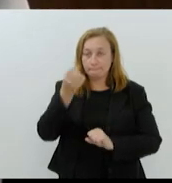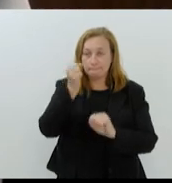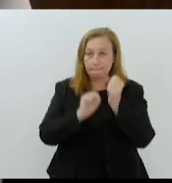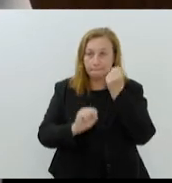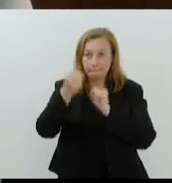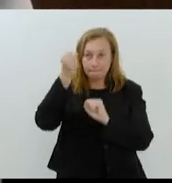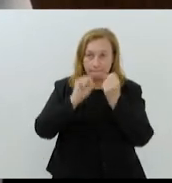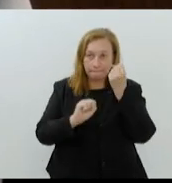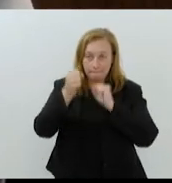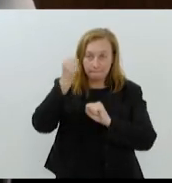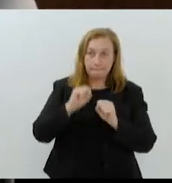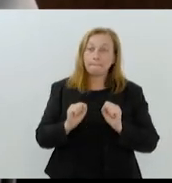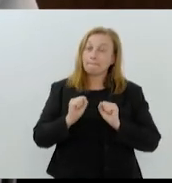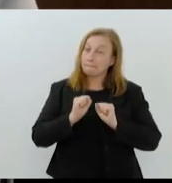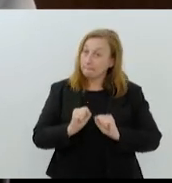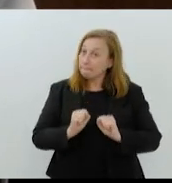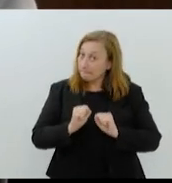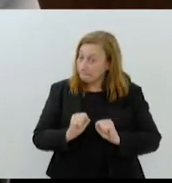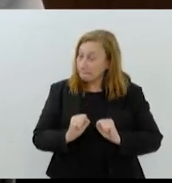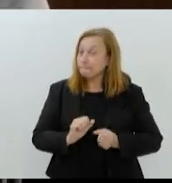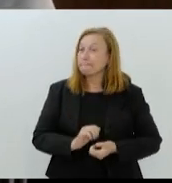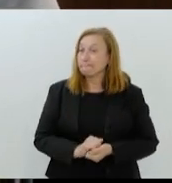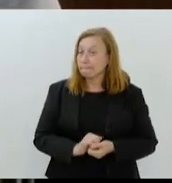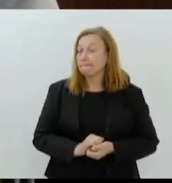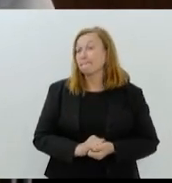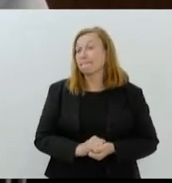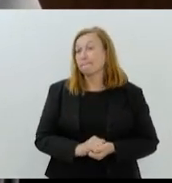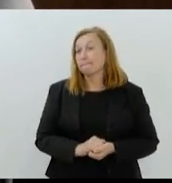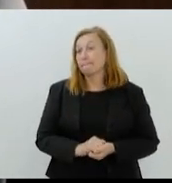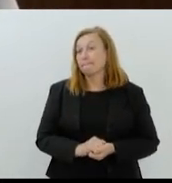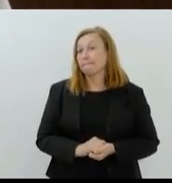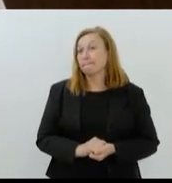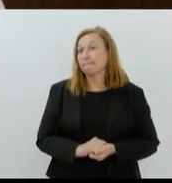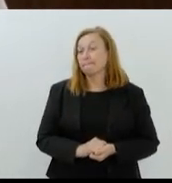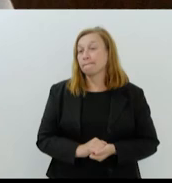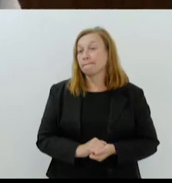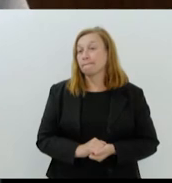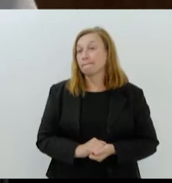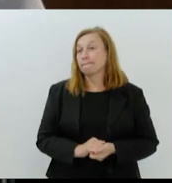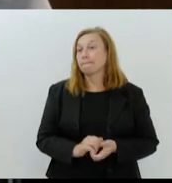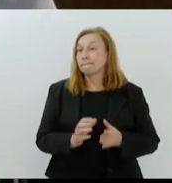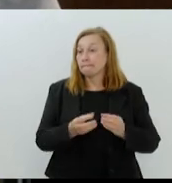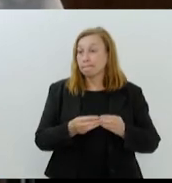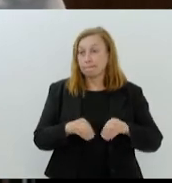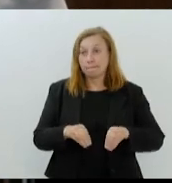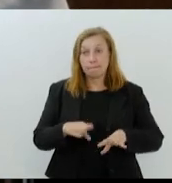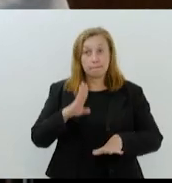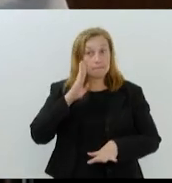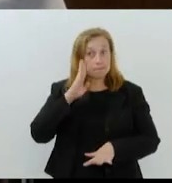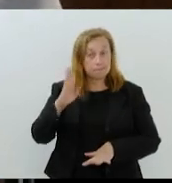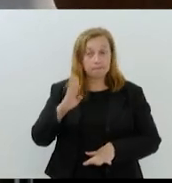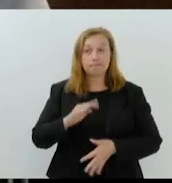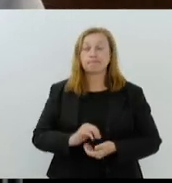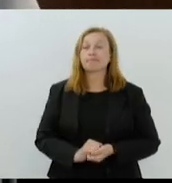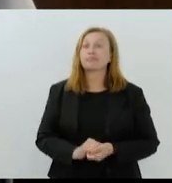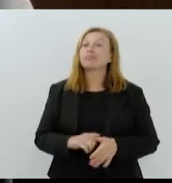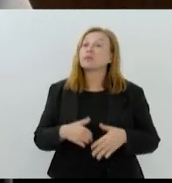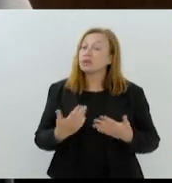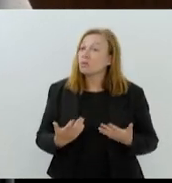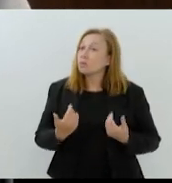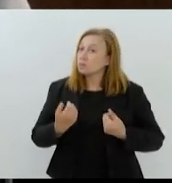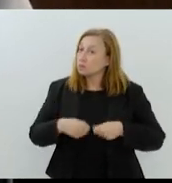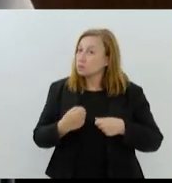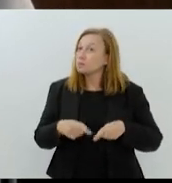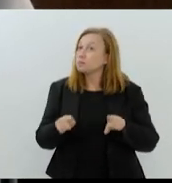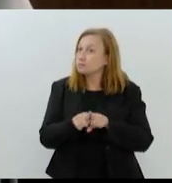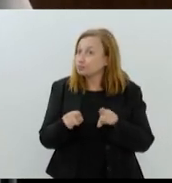superindustrializados, pode estar sendo uma das causas centrais. Então, é necessário